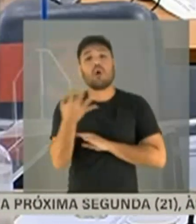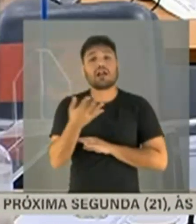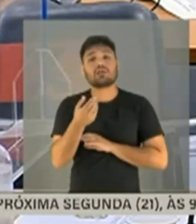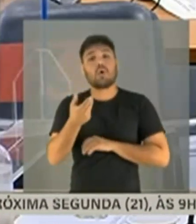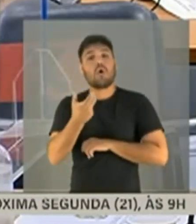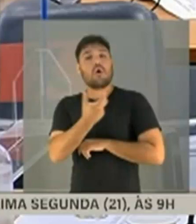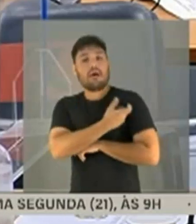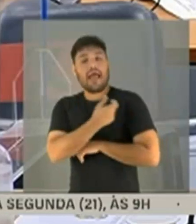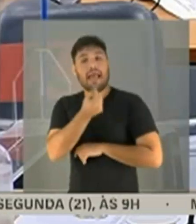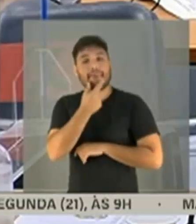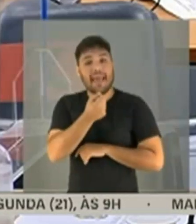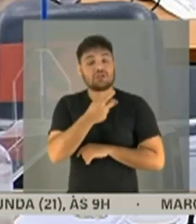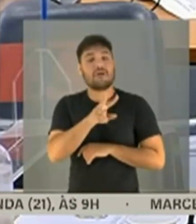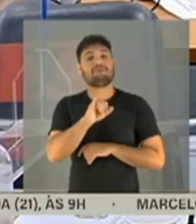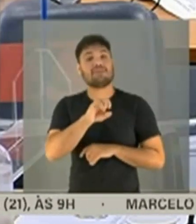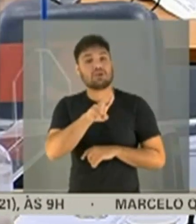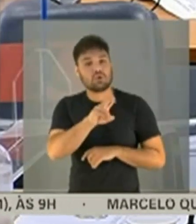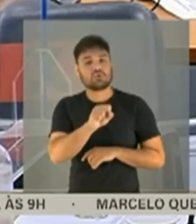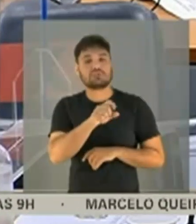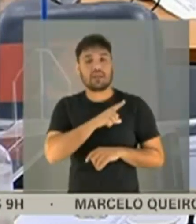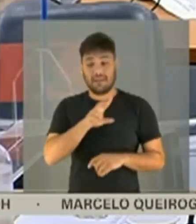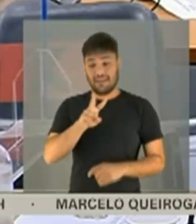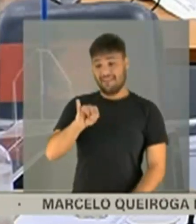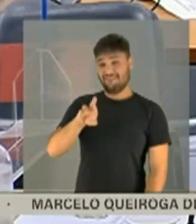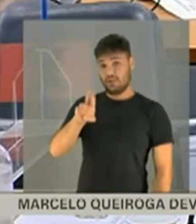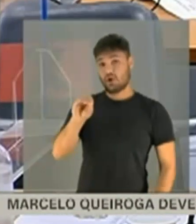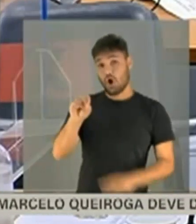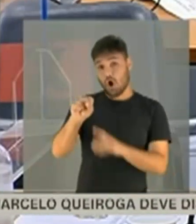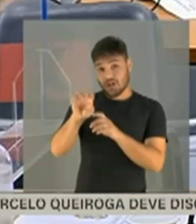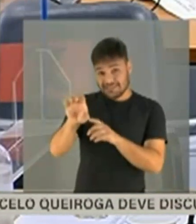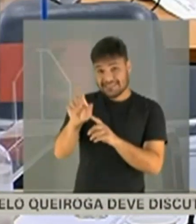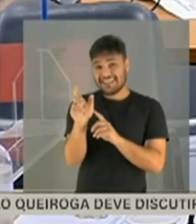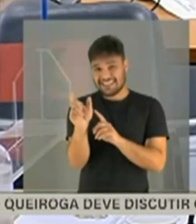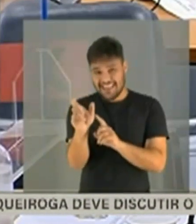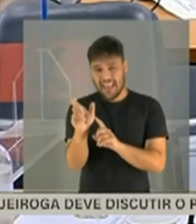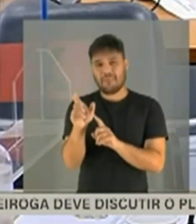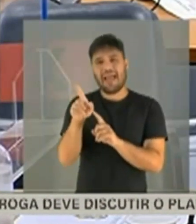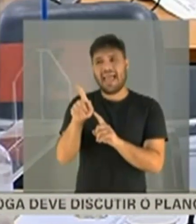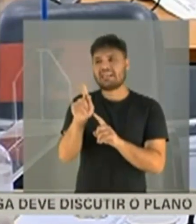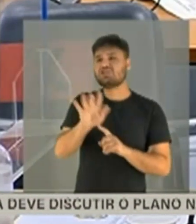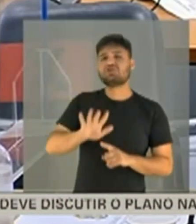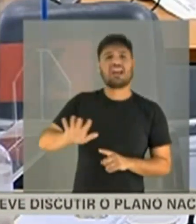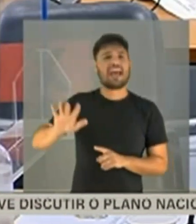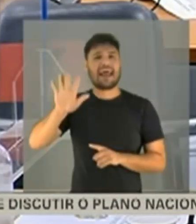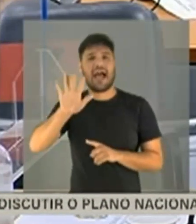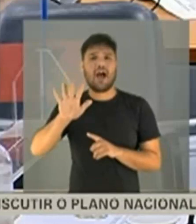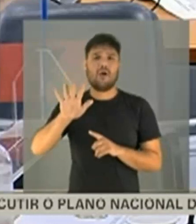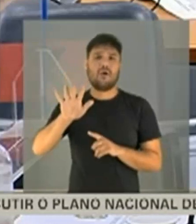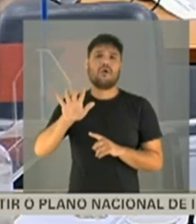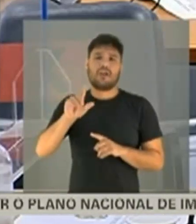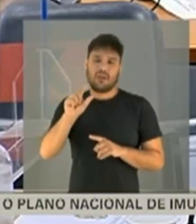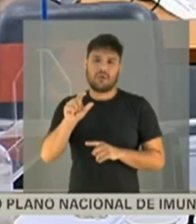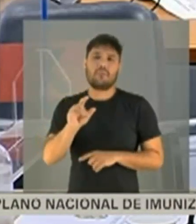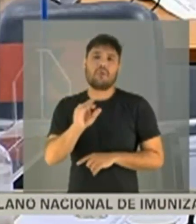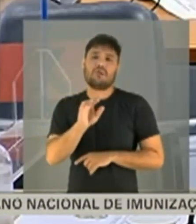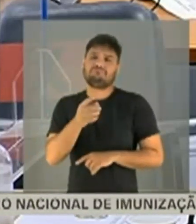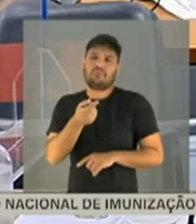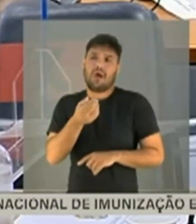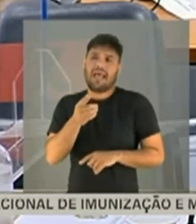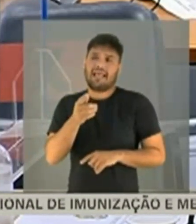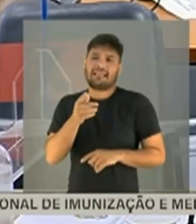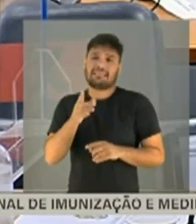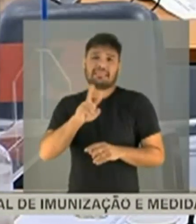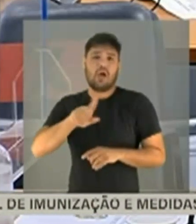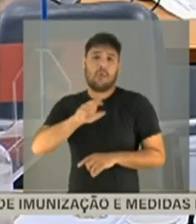atualidade? É que, em realidade, o termo virose já é um termo muito abrangente e pouco técnico. É que nem